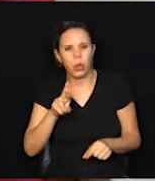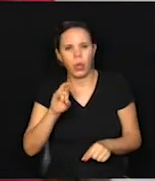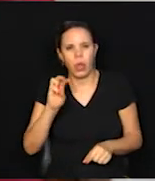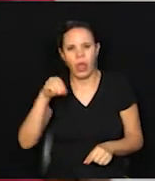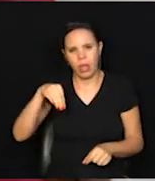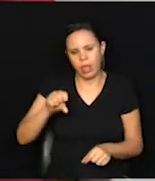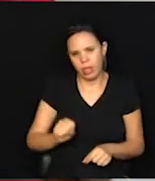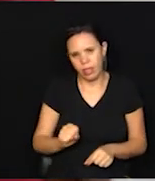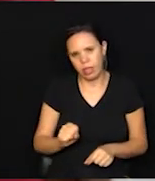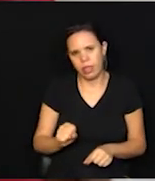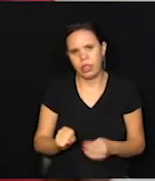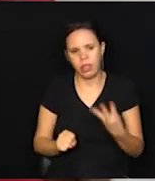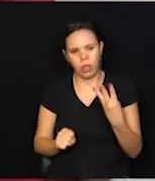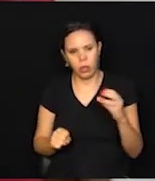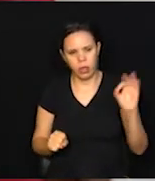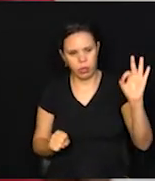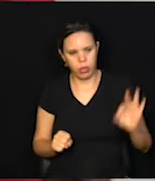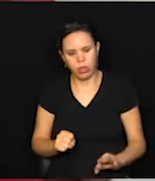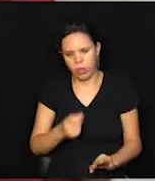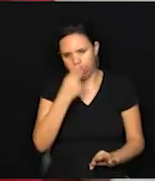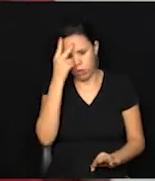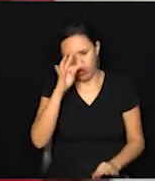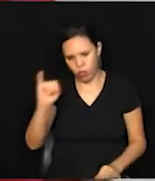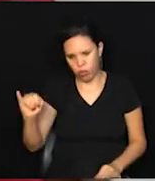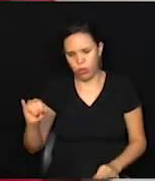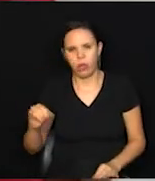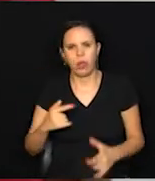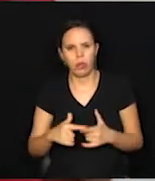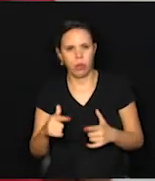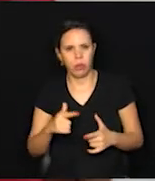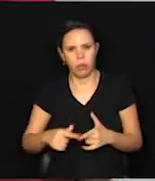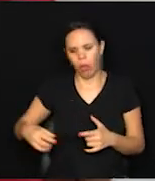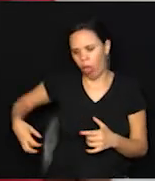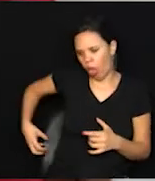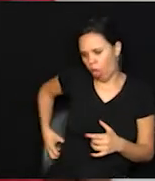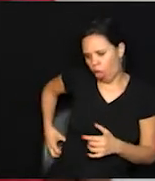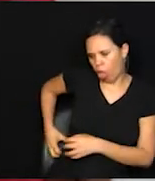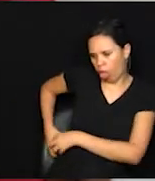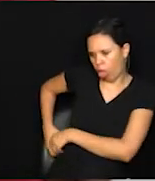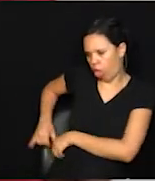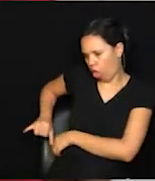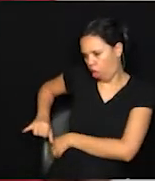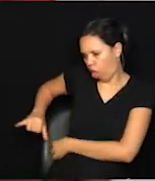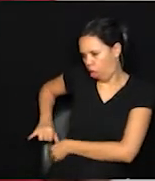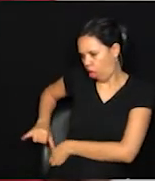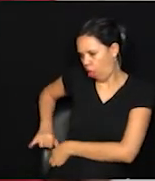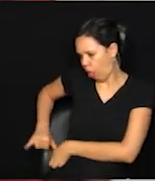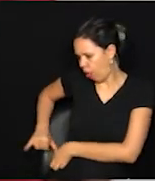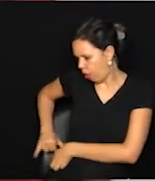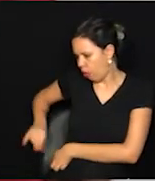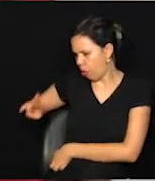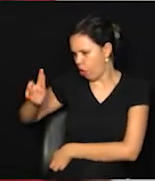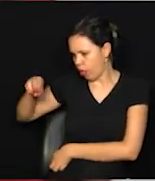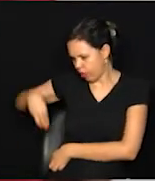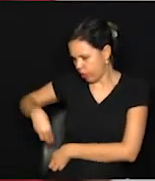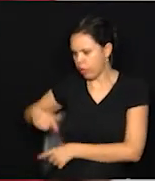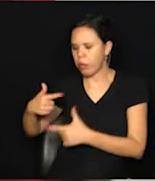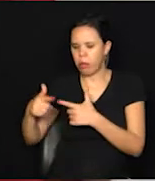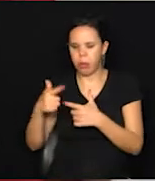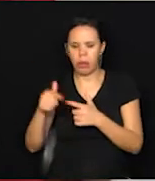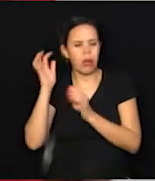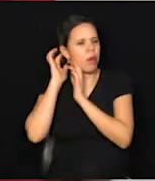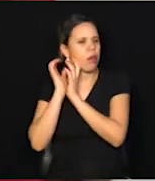que 40% desses pacientes das nossas UTIs estão em hemodiálise. Tem uma inflamação importante também em áreas cerebrais, tanto